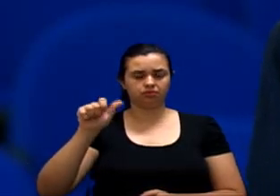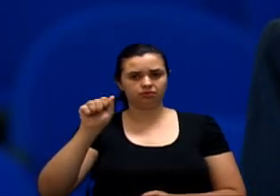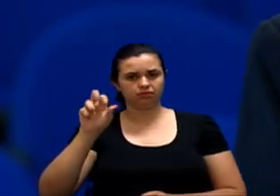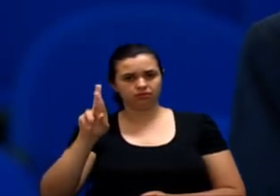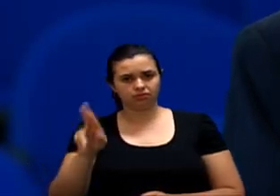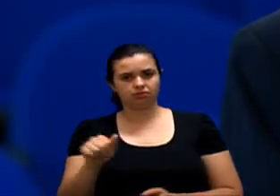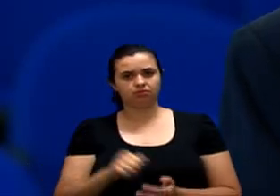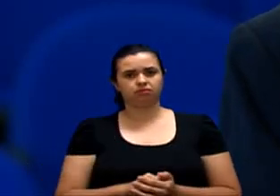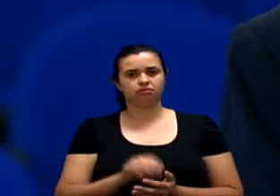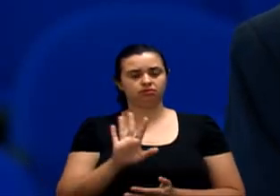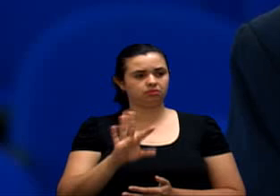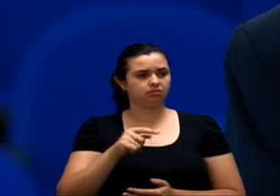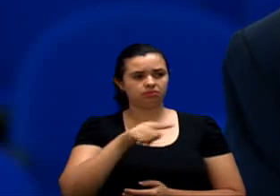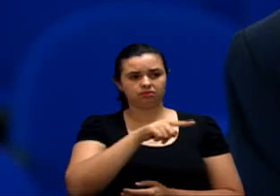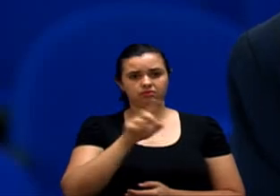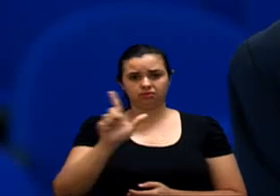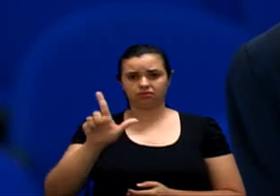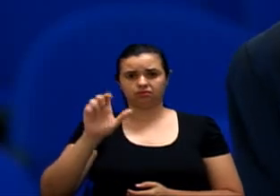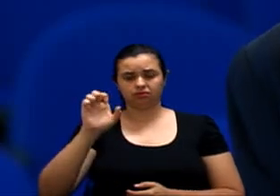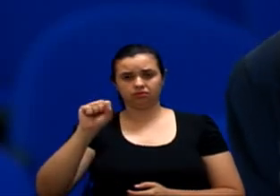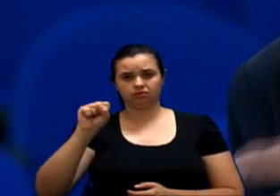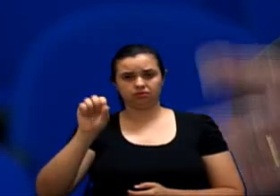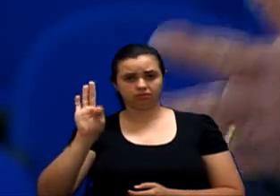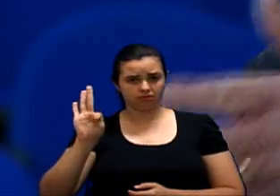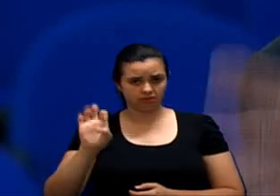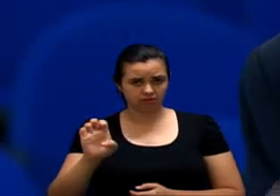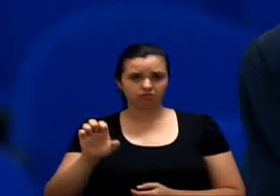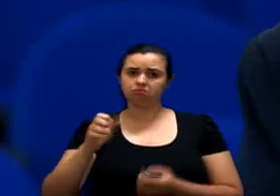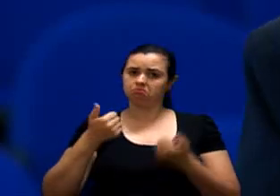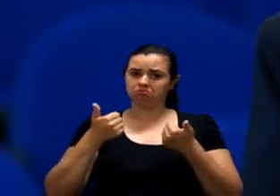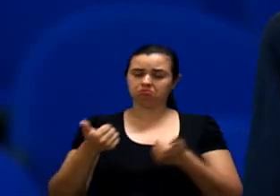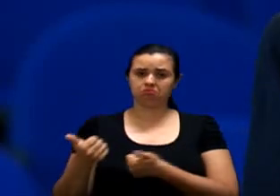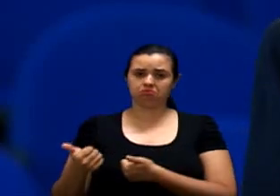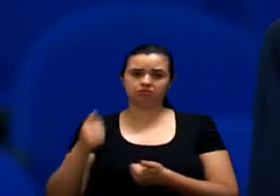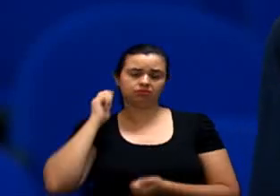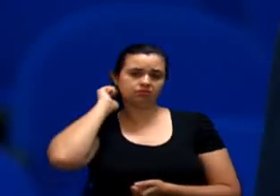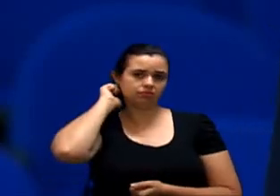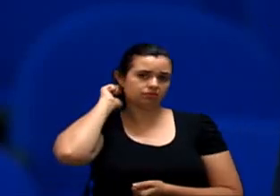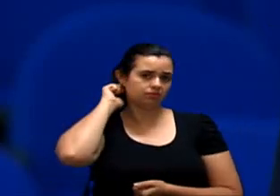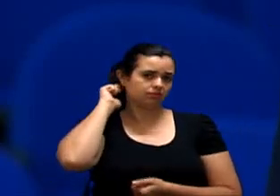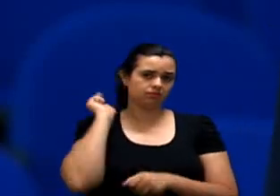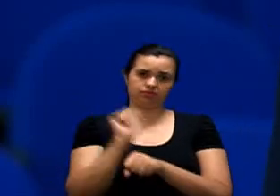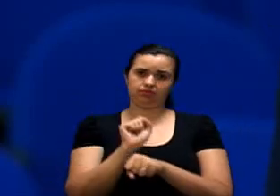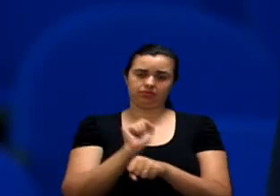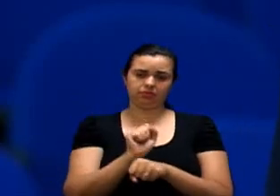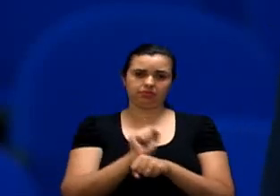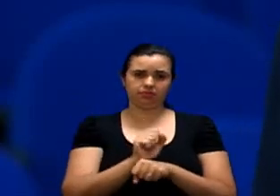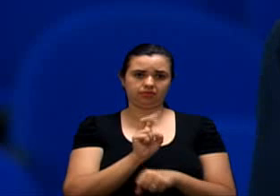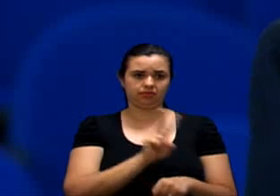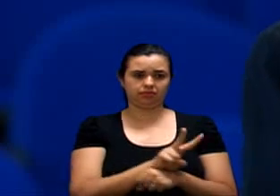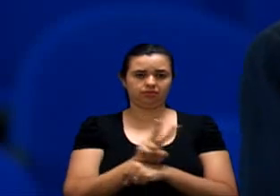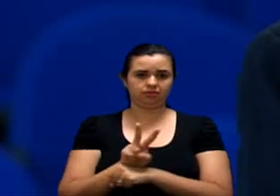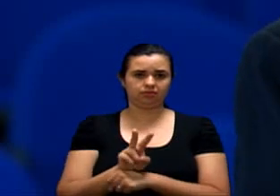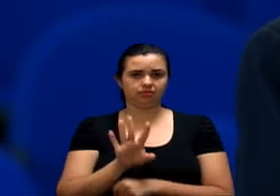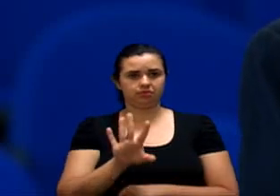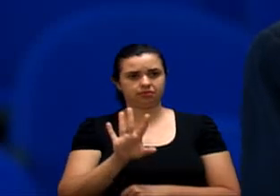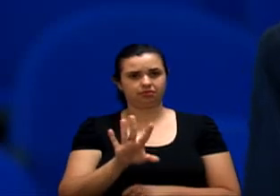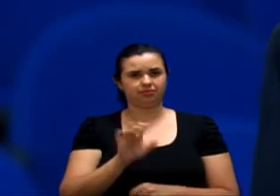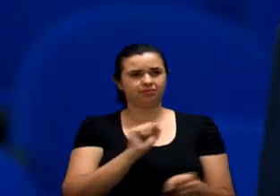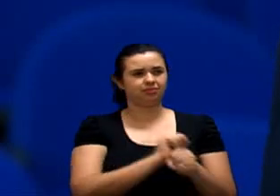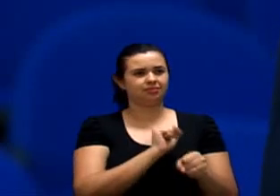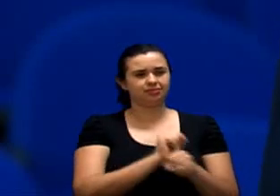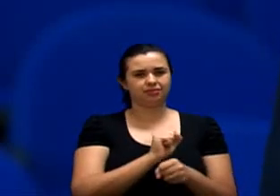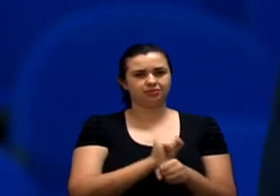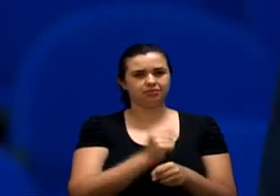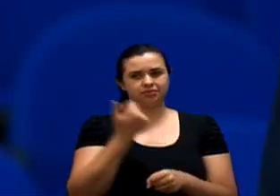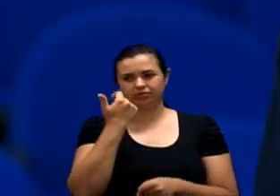nas outras. Não reclamam, porque elas ficam bem atendidas esperando a bendita vaga sair. Mas, quando ficam esperando em